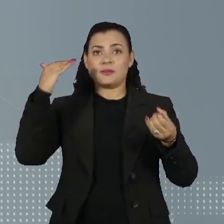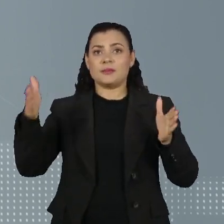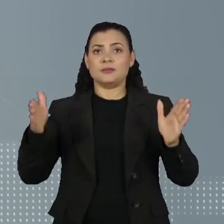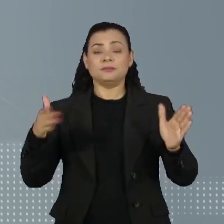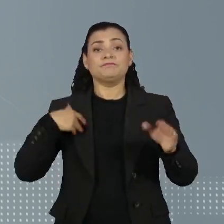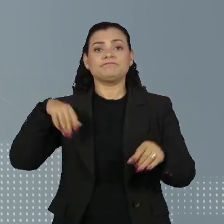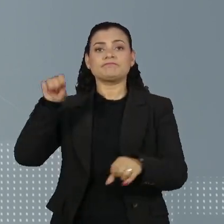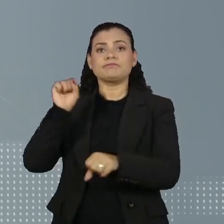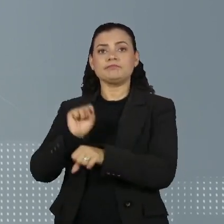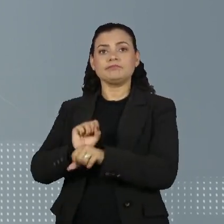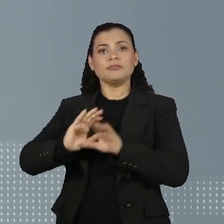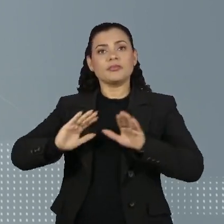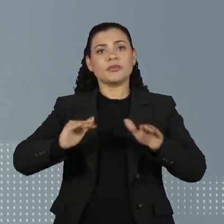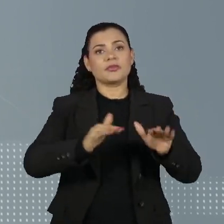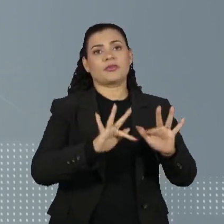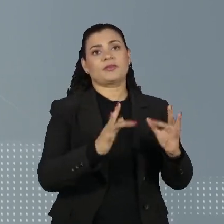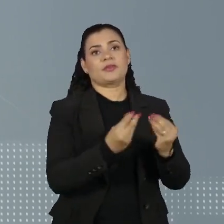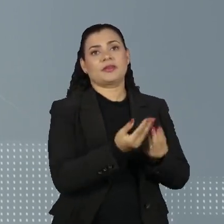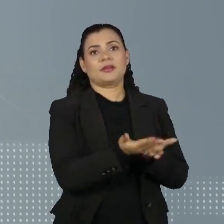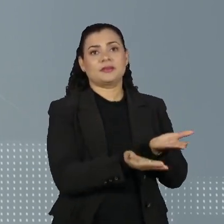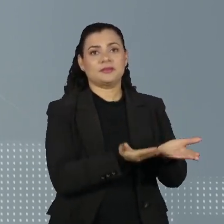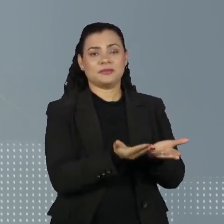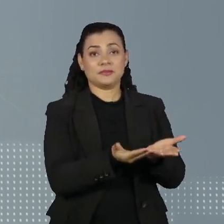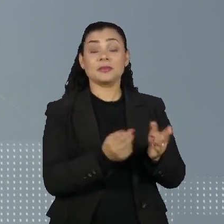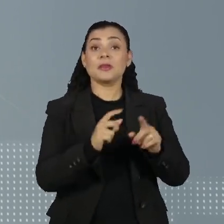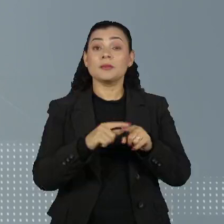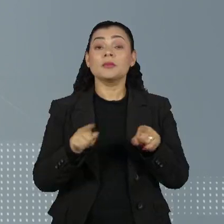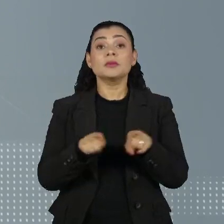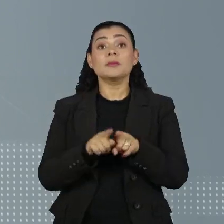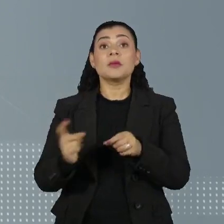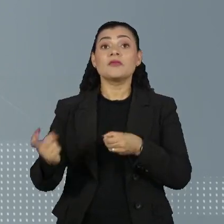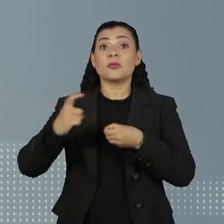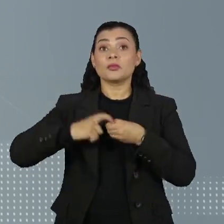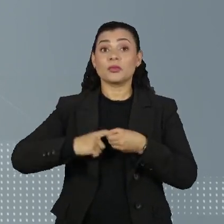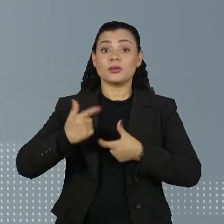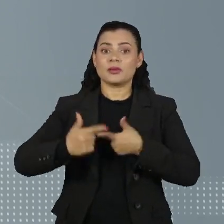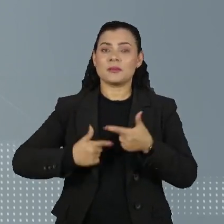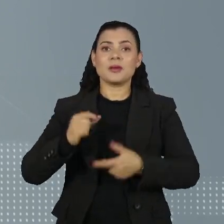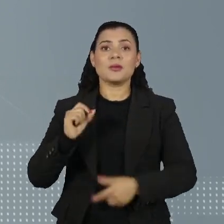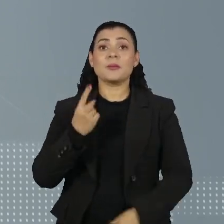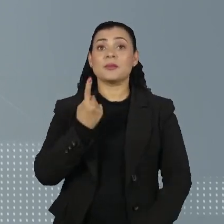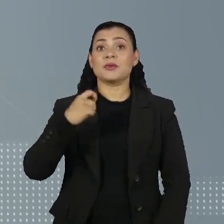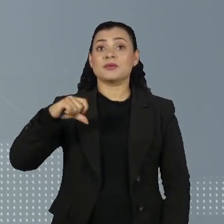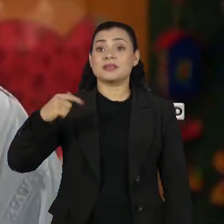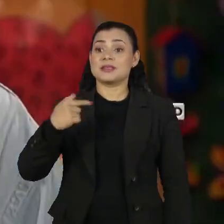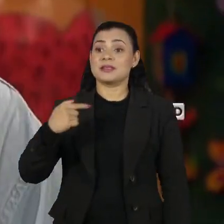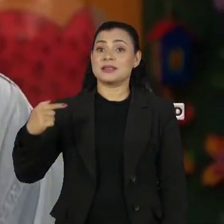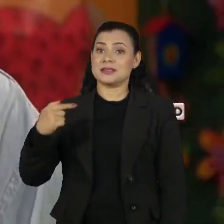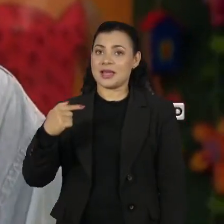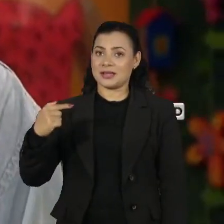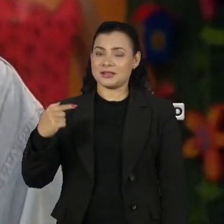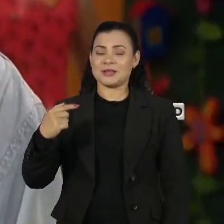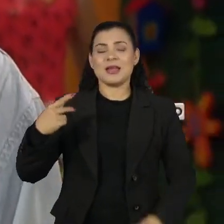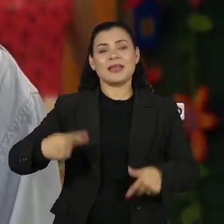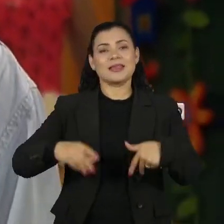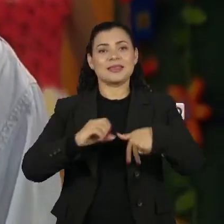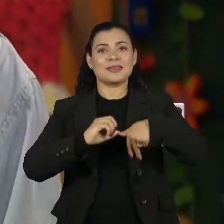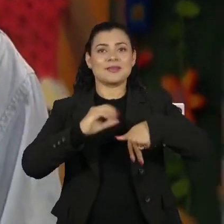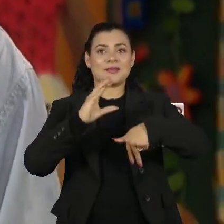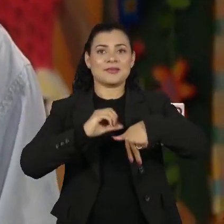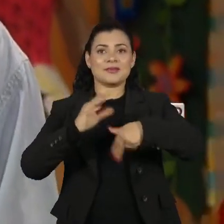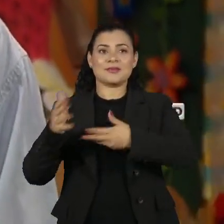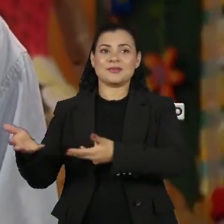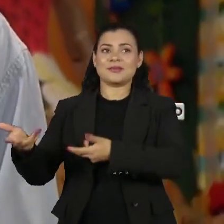uma pausa para se dedicar à família. A carreira foi retomada em 1977. Na TV Cultura,